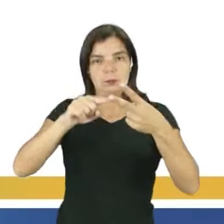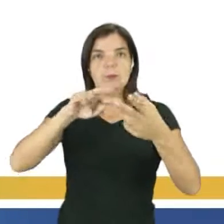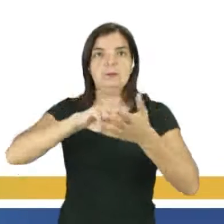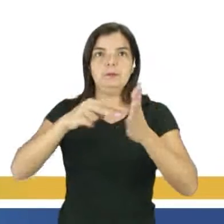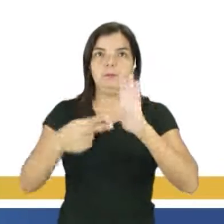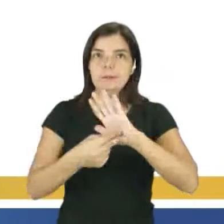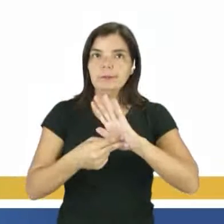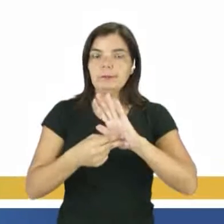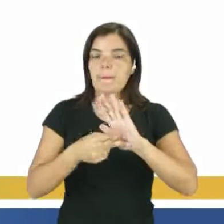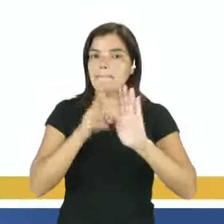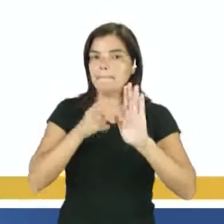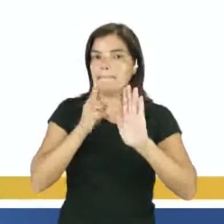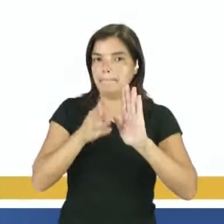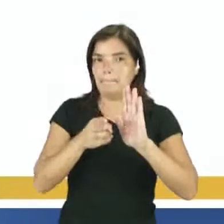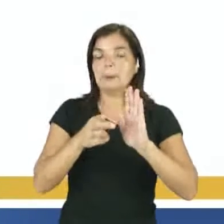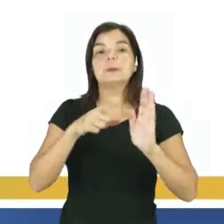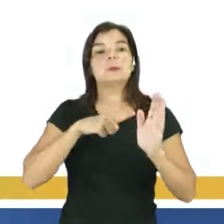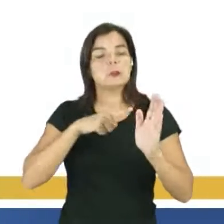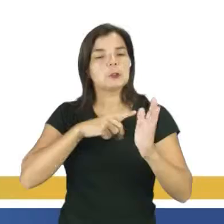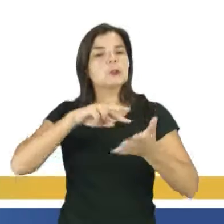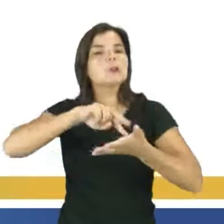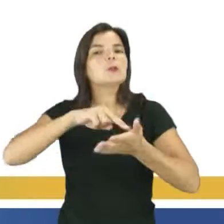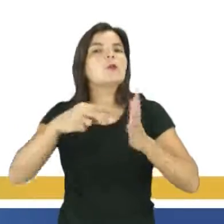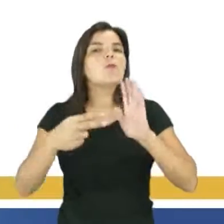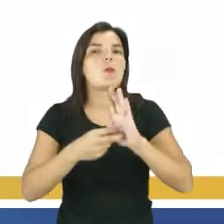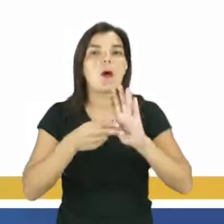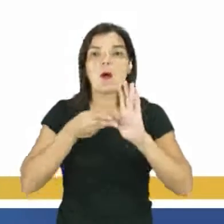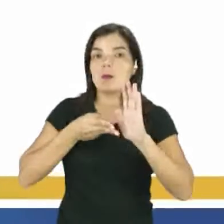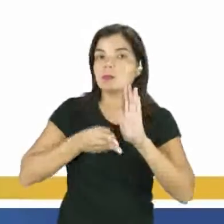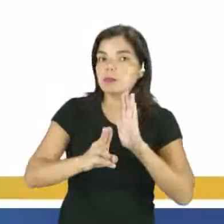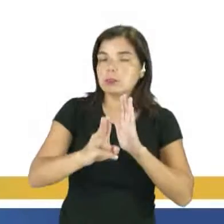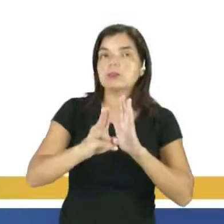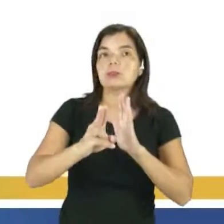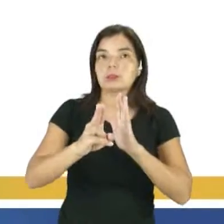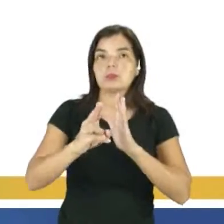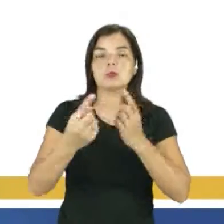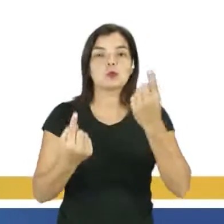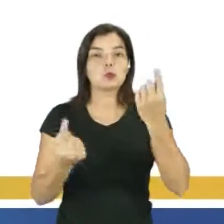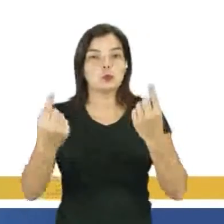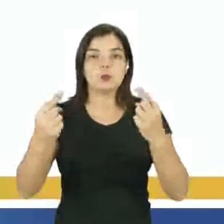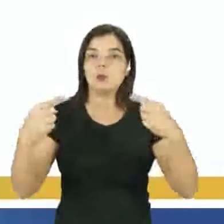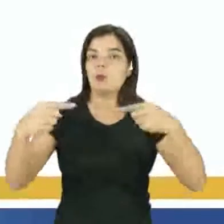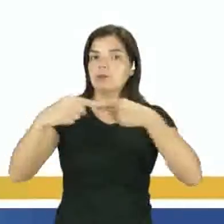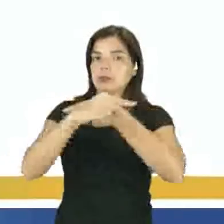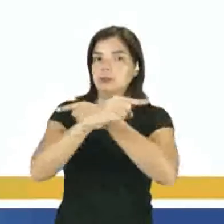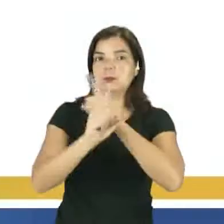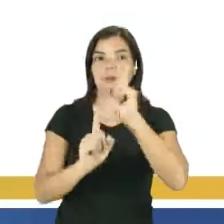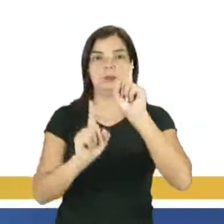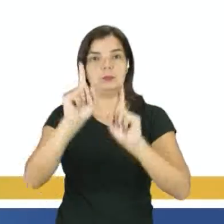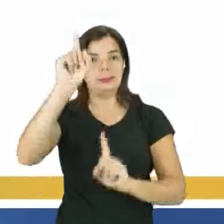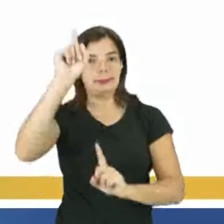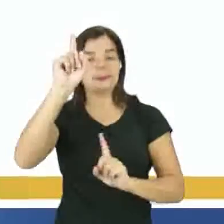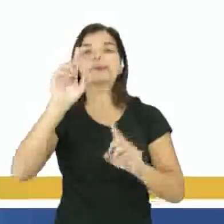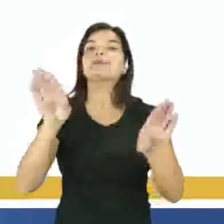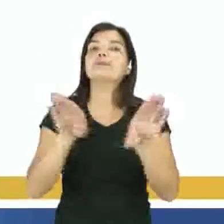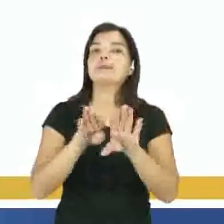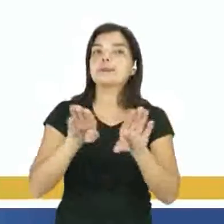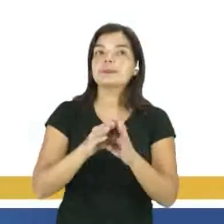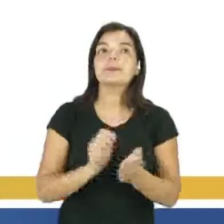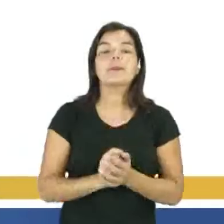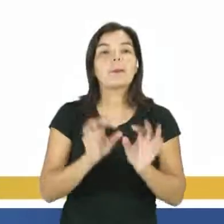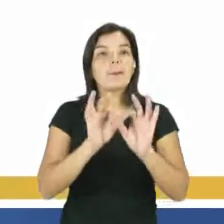na mesma direção. Essa extensão é infinita em ambos os sentidos. A reta